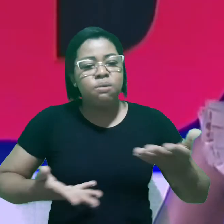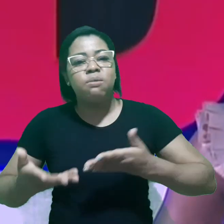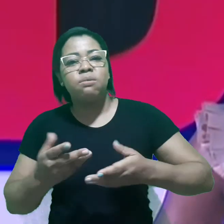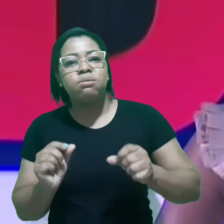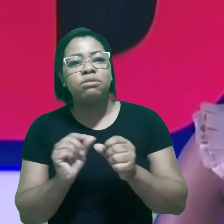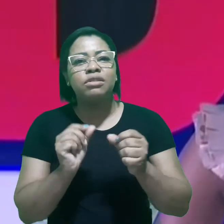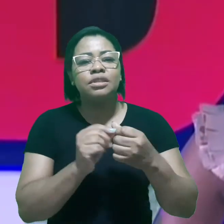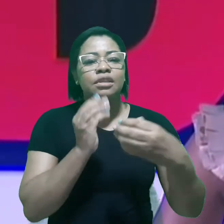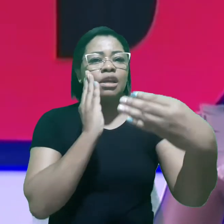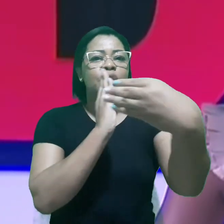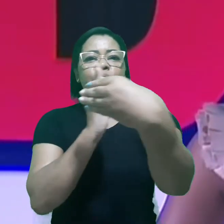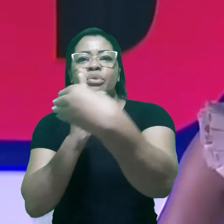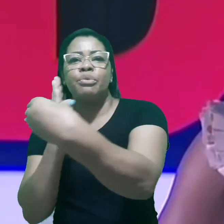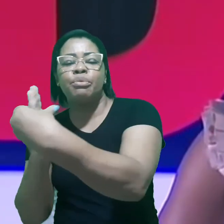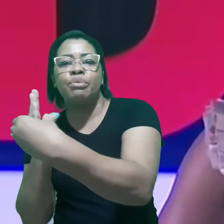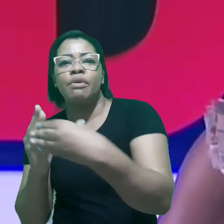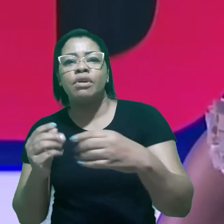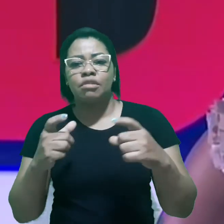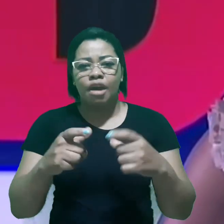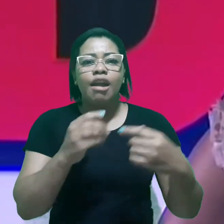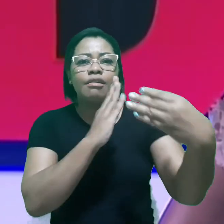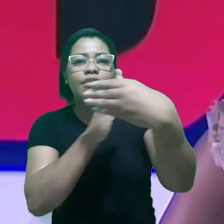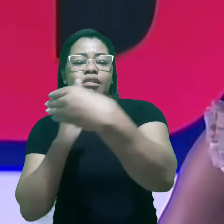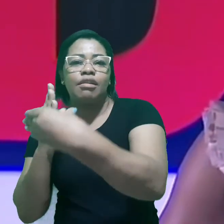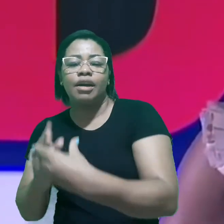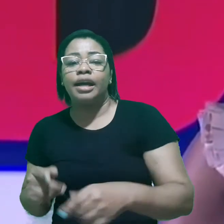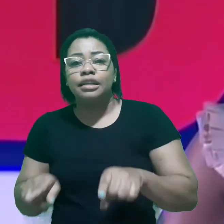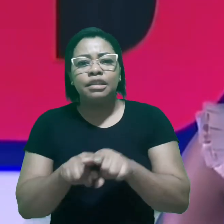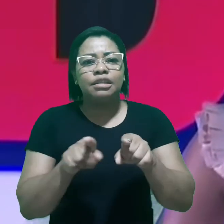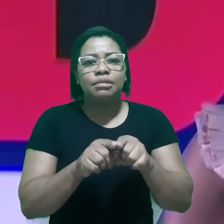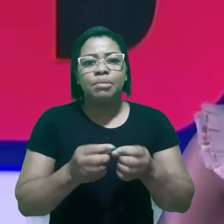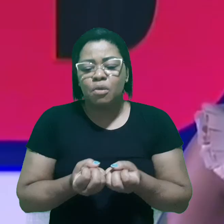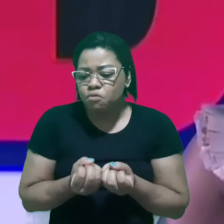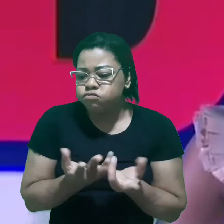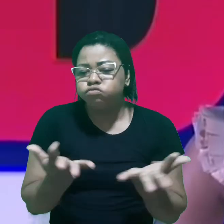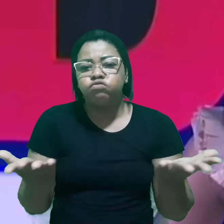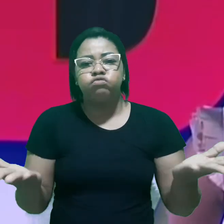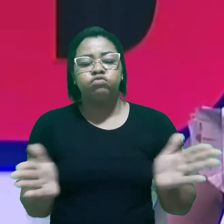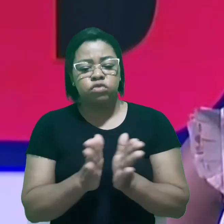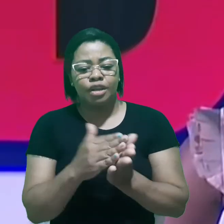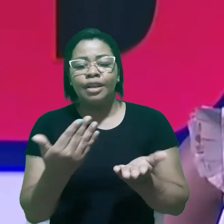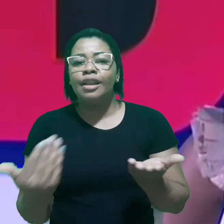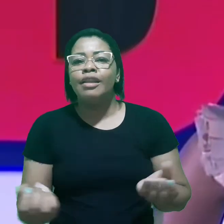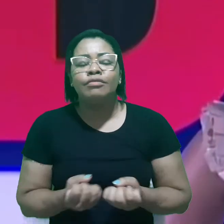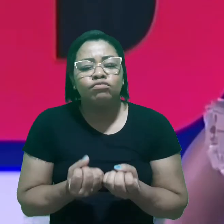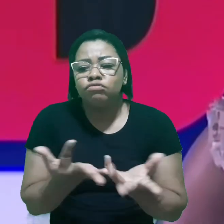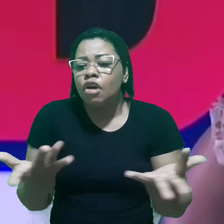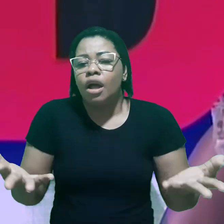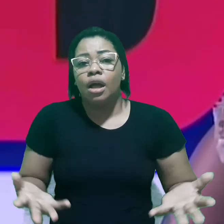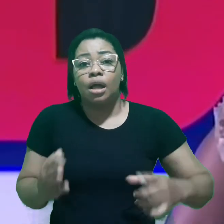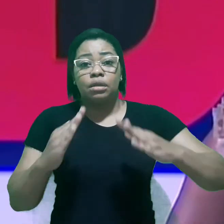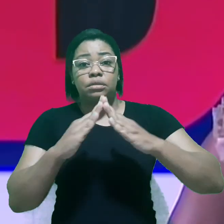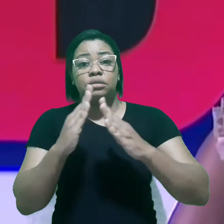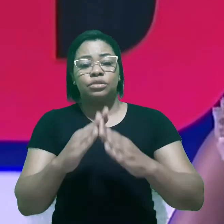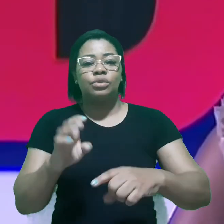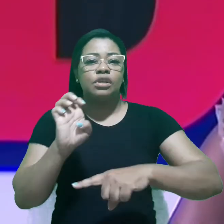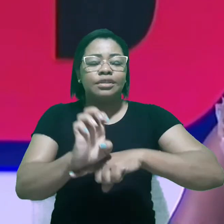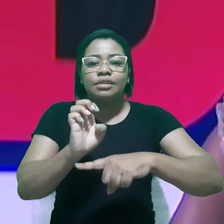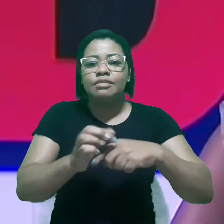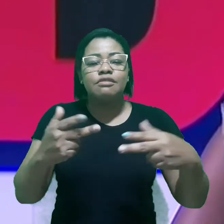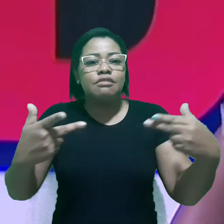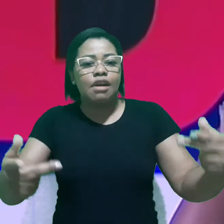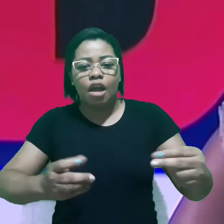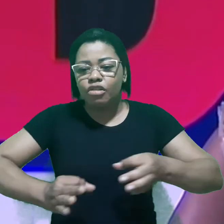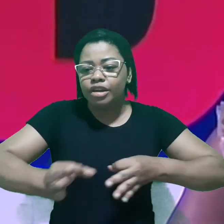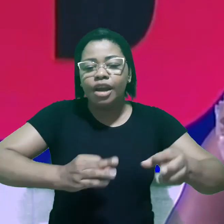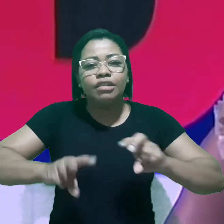estaduais que não têm nada em suas bibliotecas e também organizar muitos e muitos workshops de leitura e escrita para as pessoas que estão ansiosas para